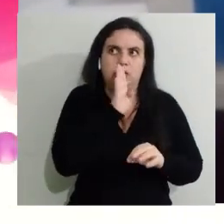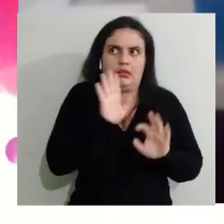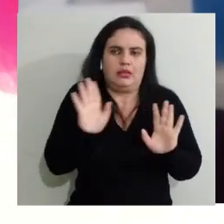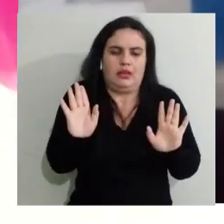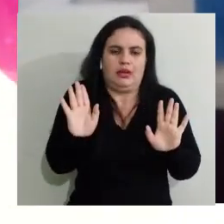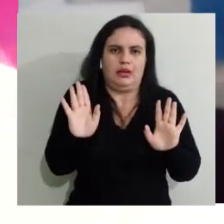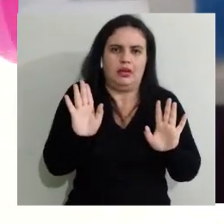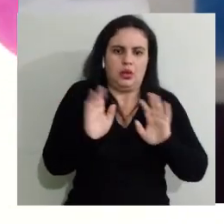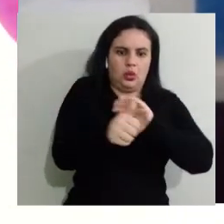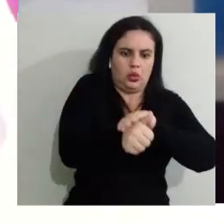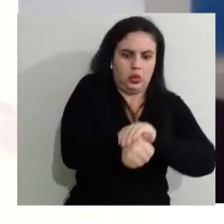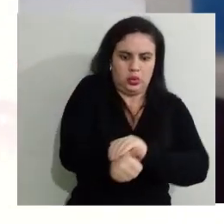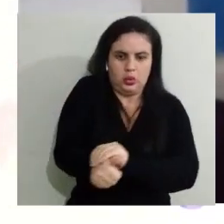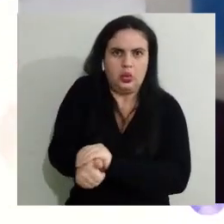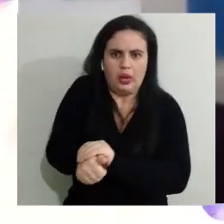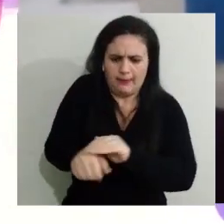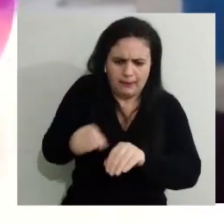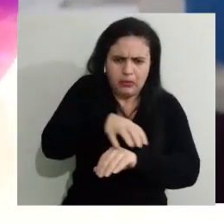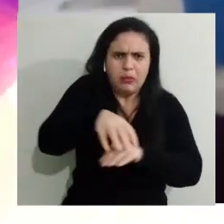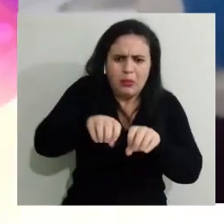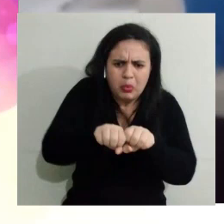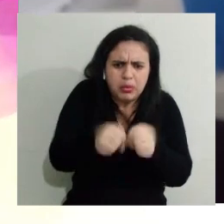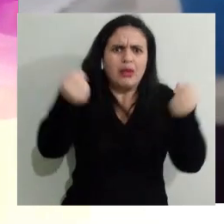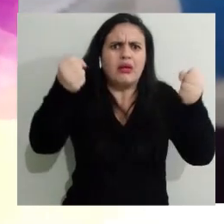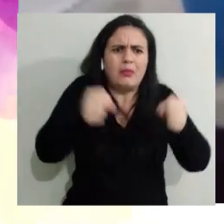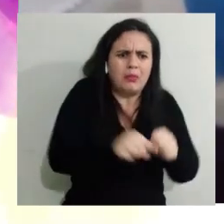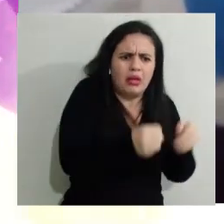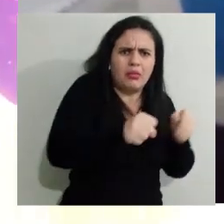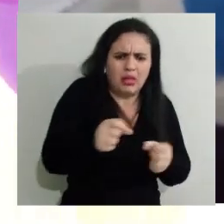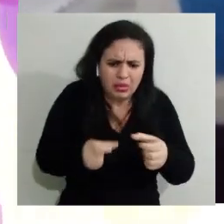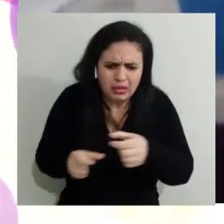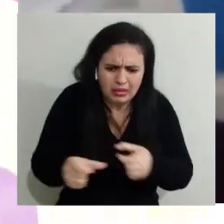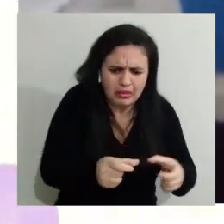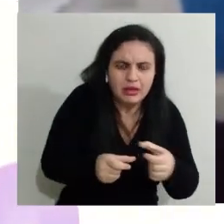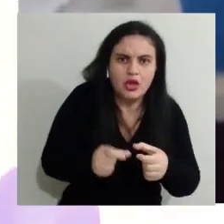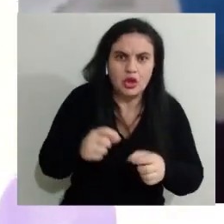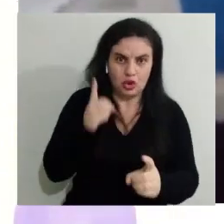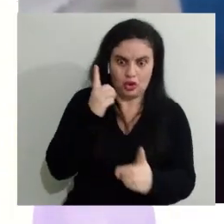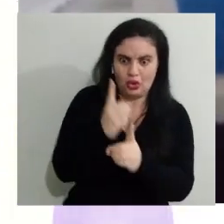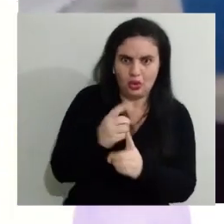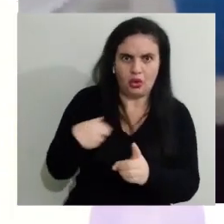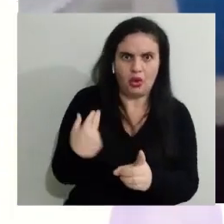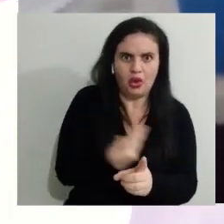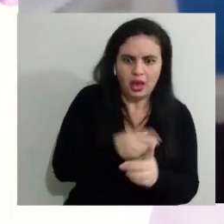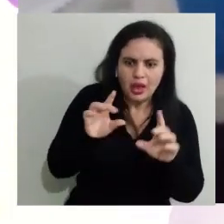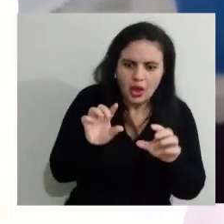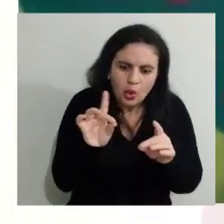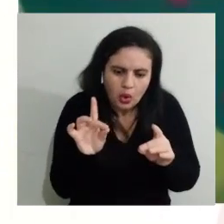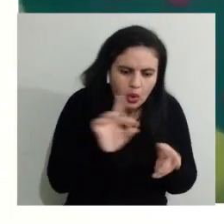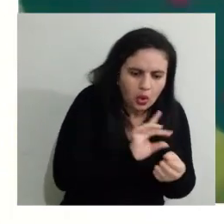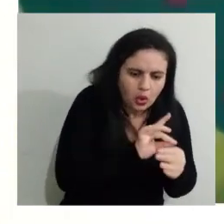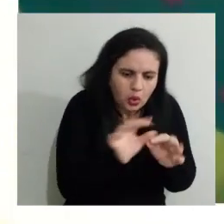mexeu, o casco da tartaruga se quebrou em pedacinhos e fomos nós quem achamos e colamos os pedaços